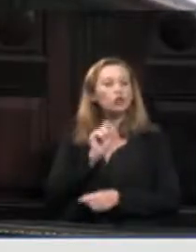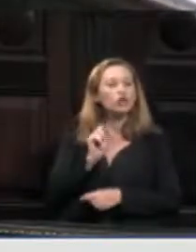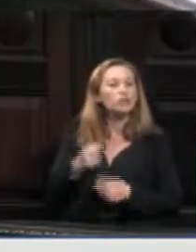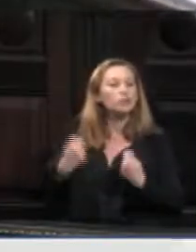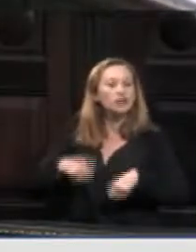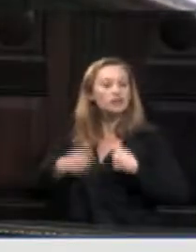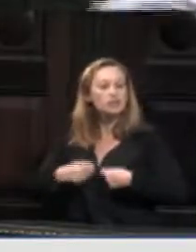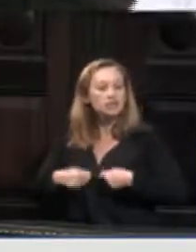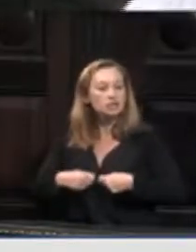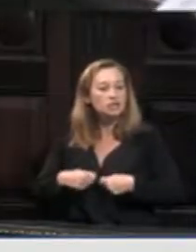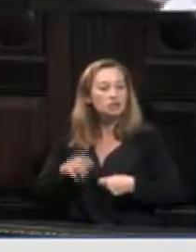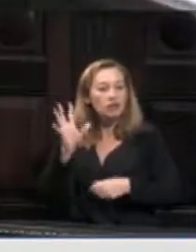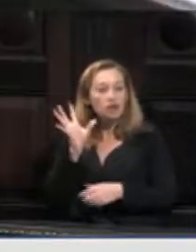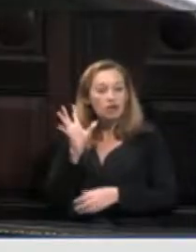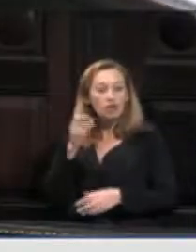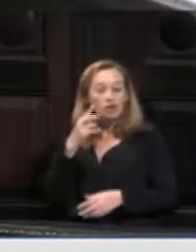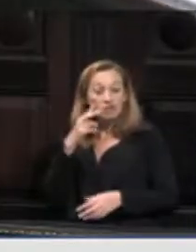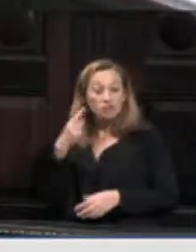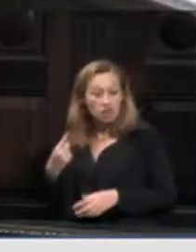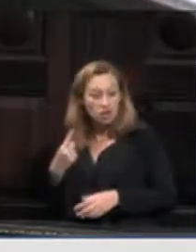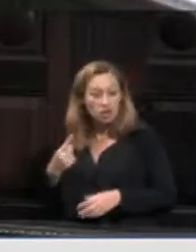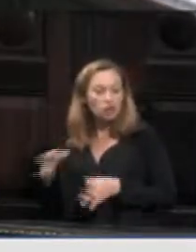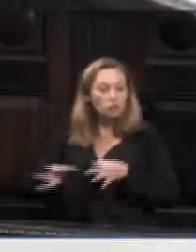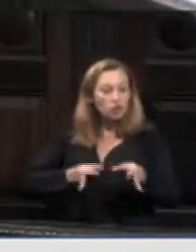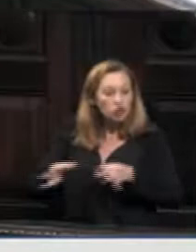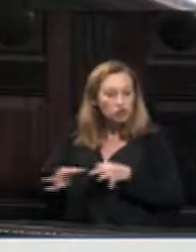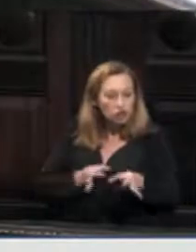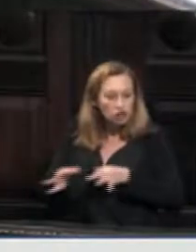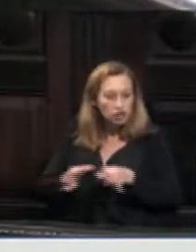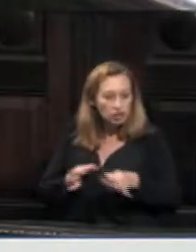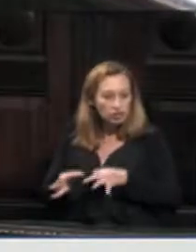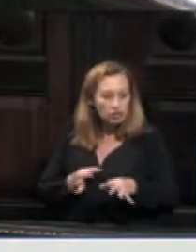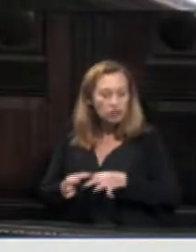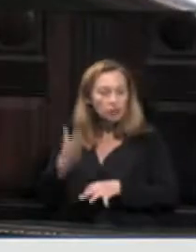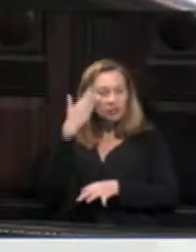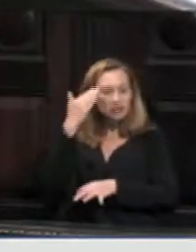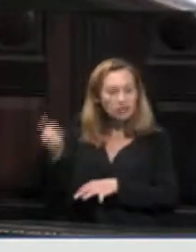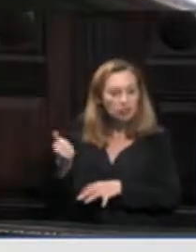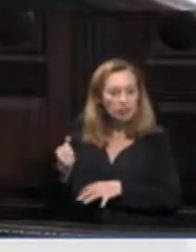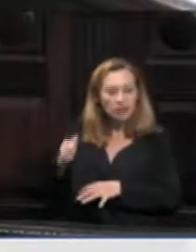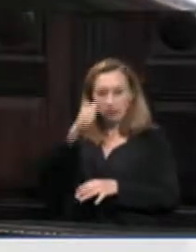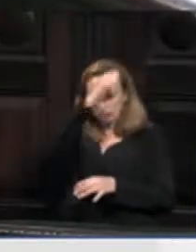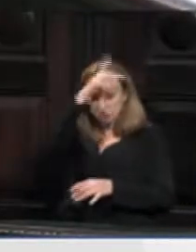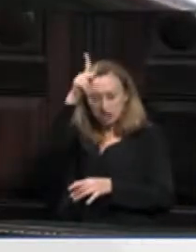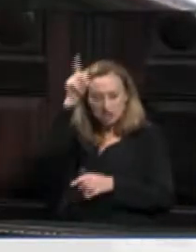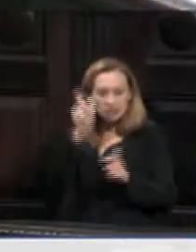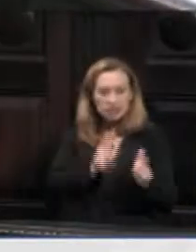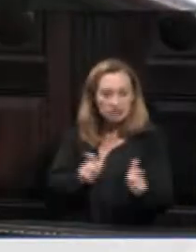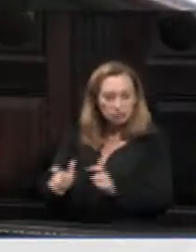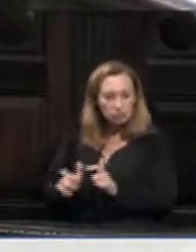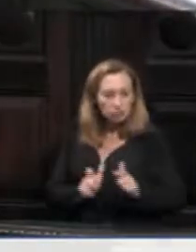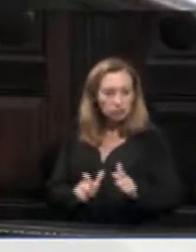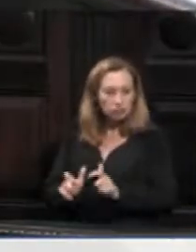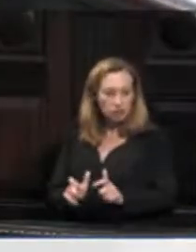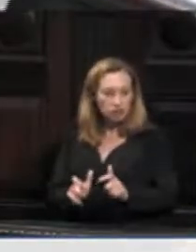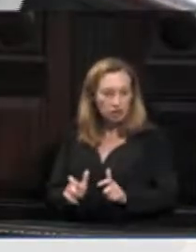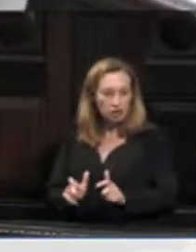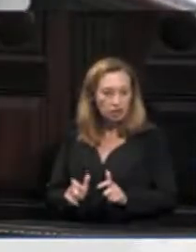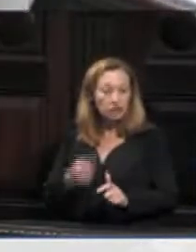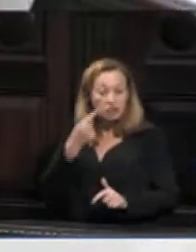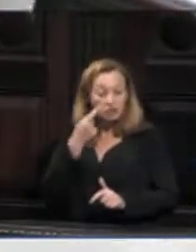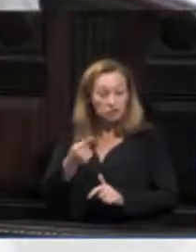dessa natureza, inclusive, a possibilidade do município que cede a água, senhor presidente, receber uma